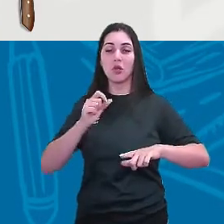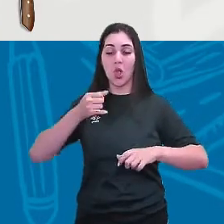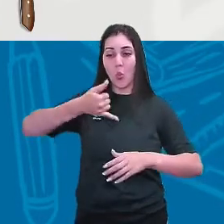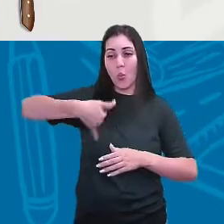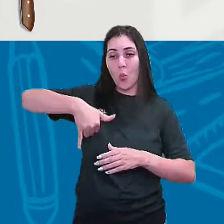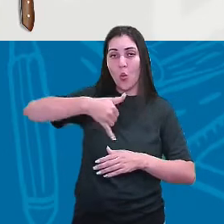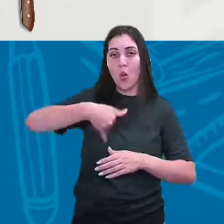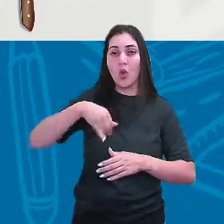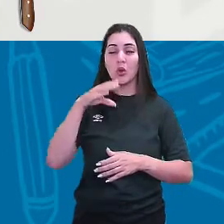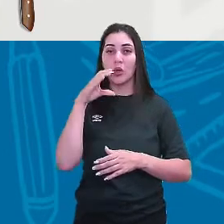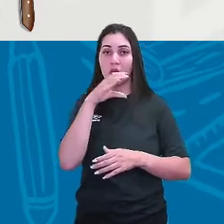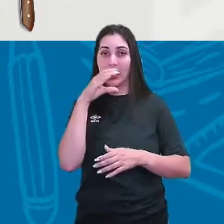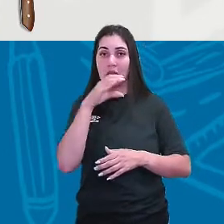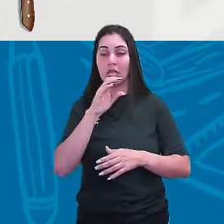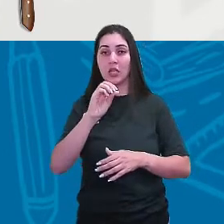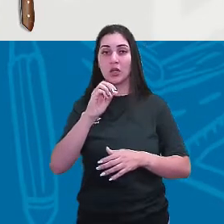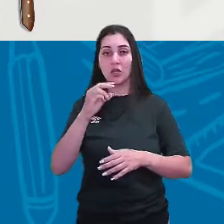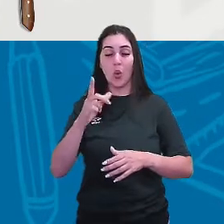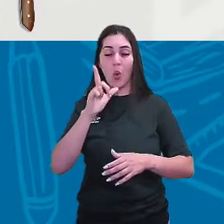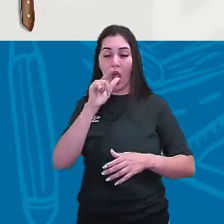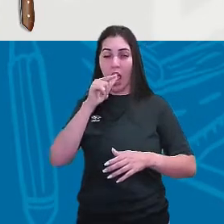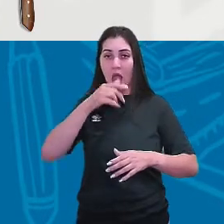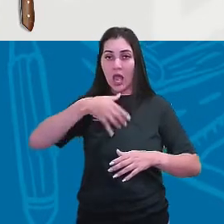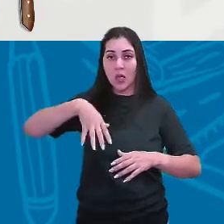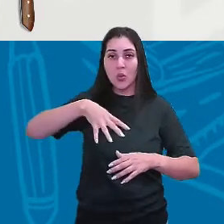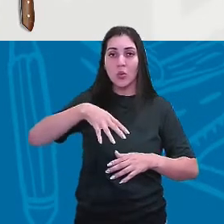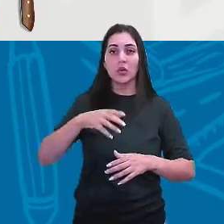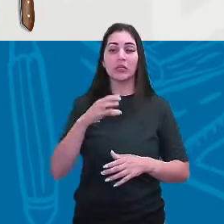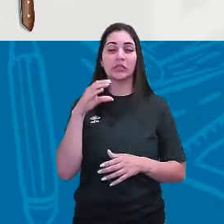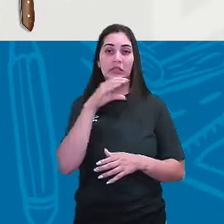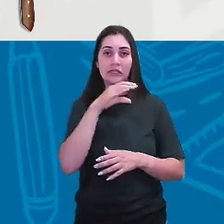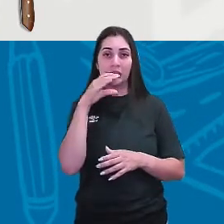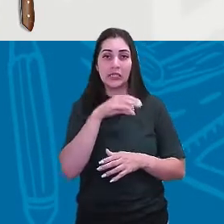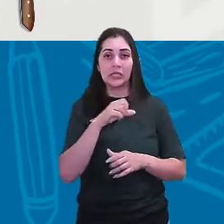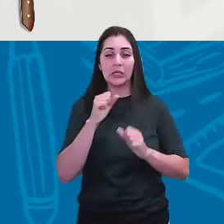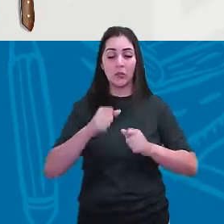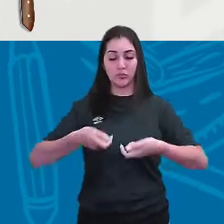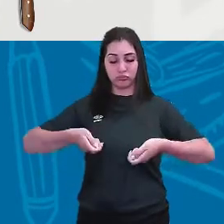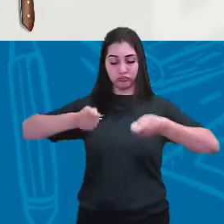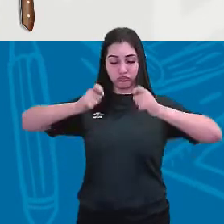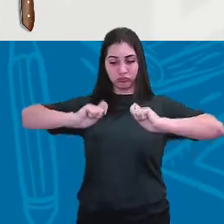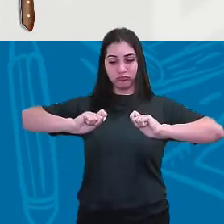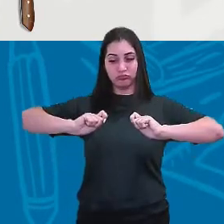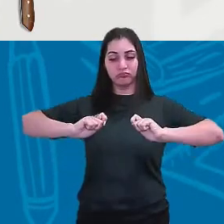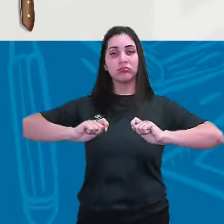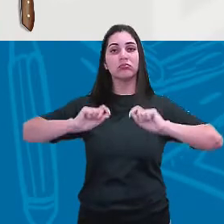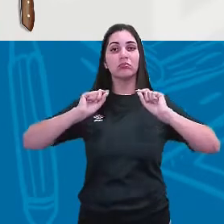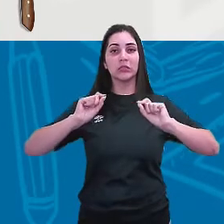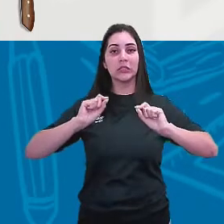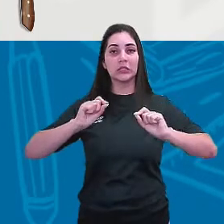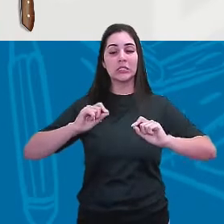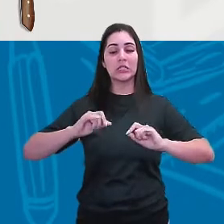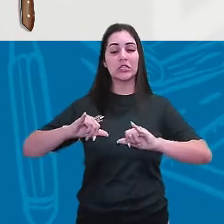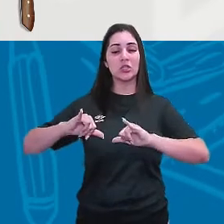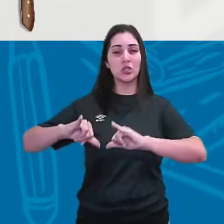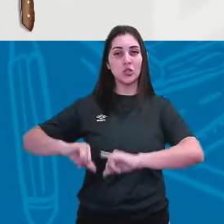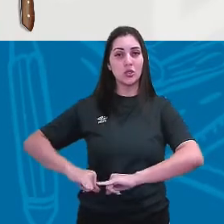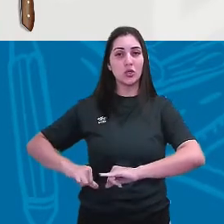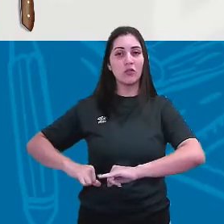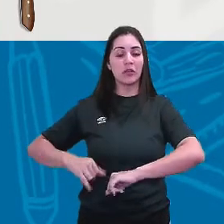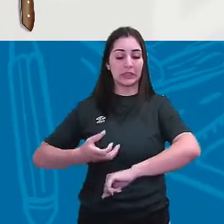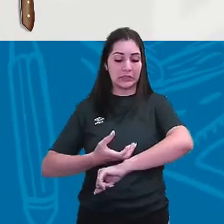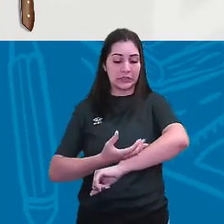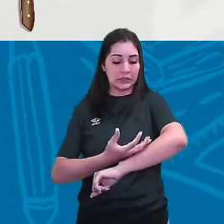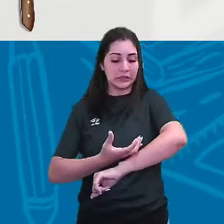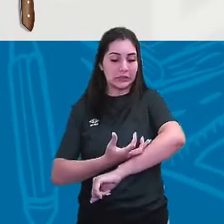está quente, ou então água quente, né, que pode ali cair por cima de você e você sofrer queimaduras, tá